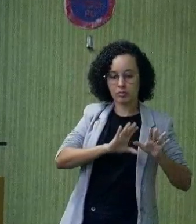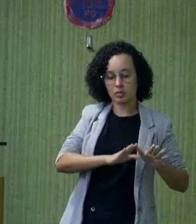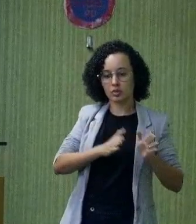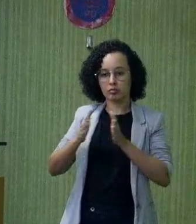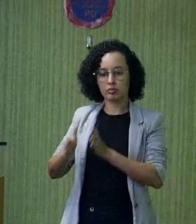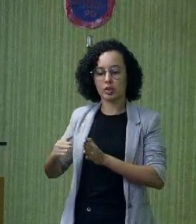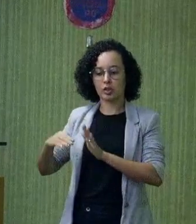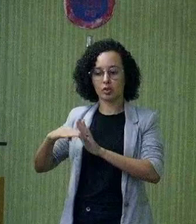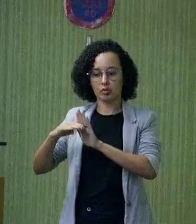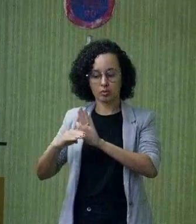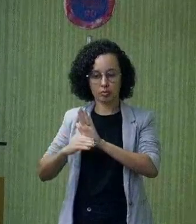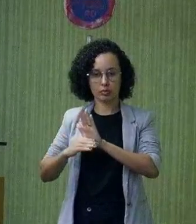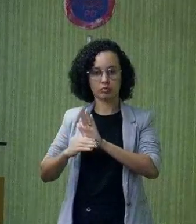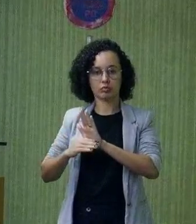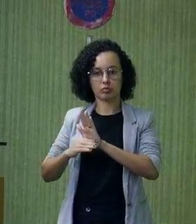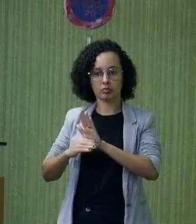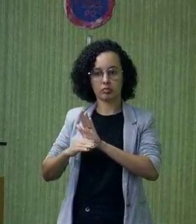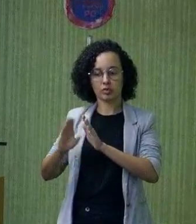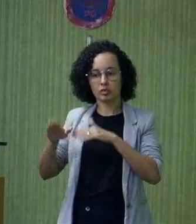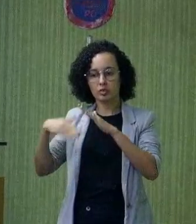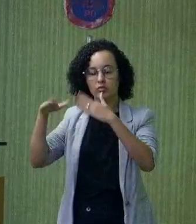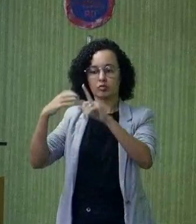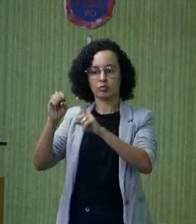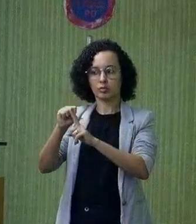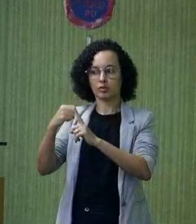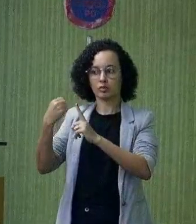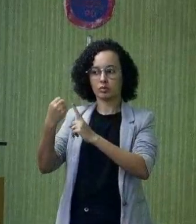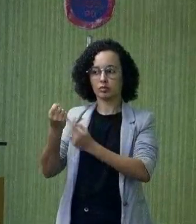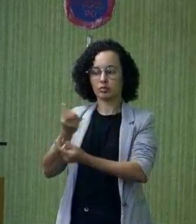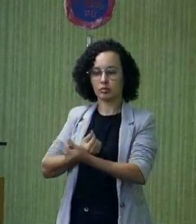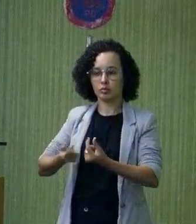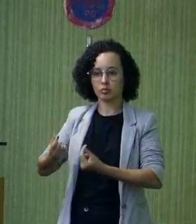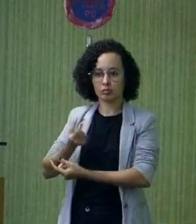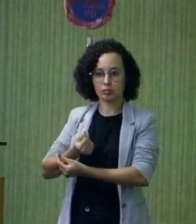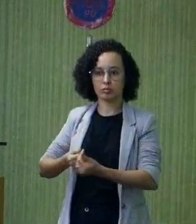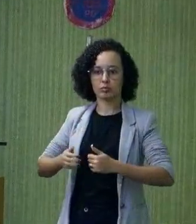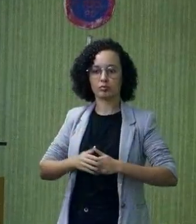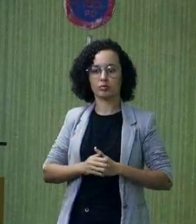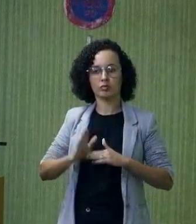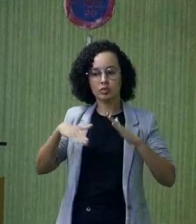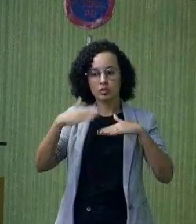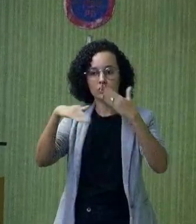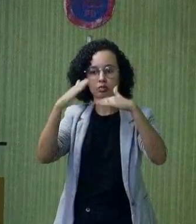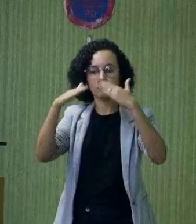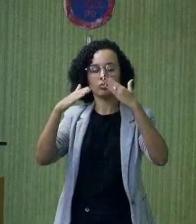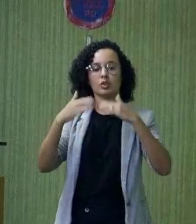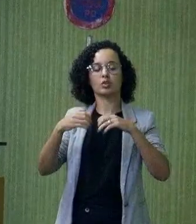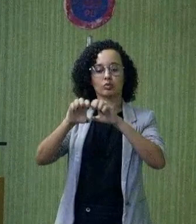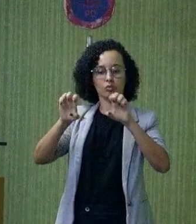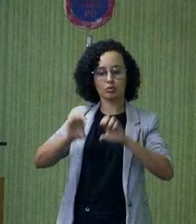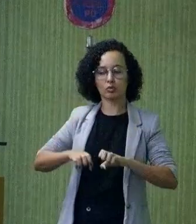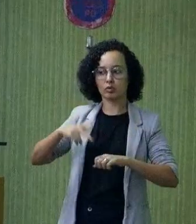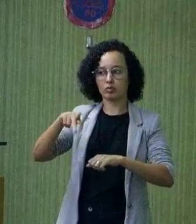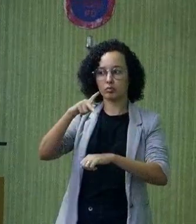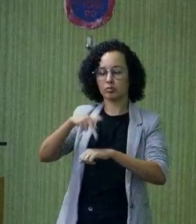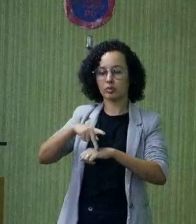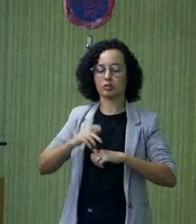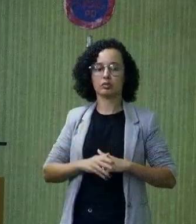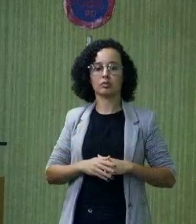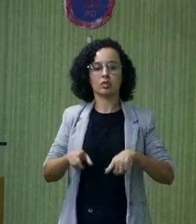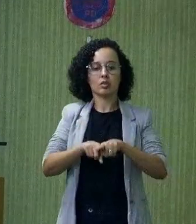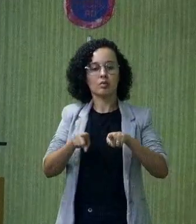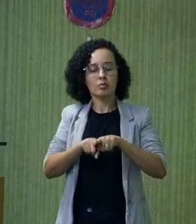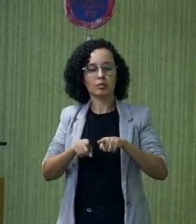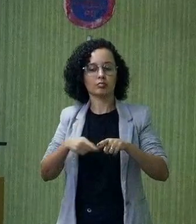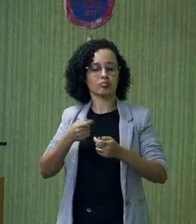desenvolvimento econômico social onde entravam aí outros projetos a questão do desenvolvimento estrutural do país né a a questão